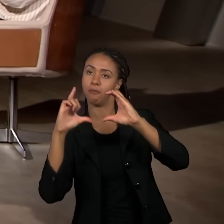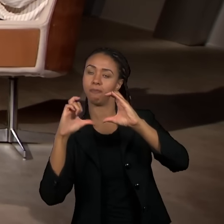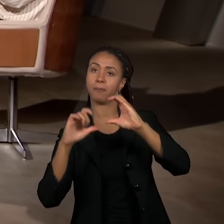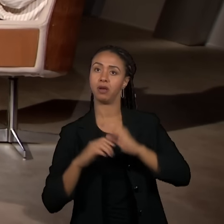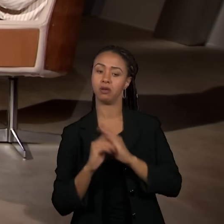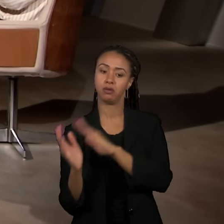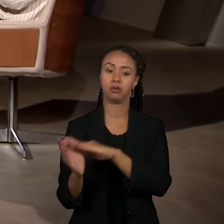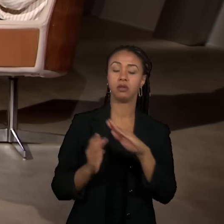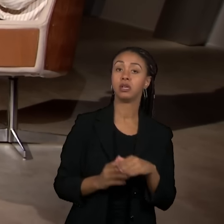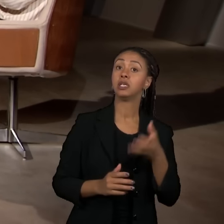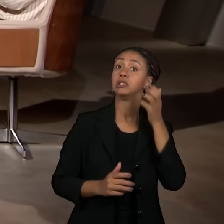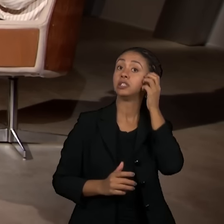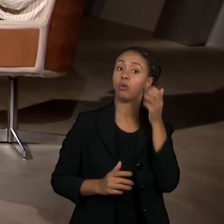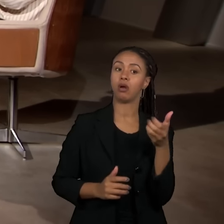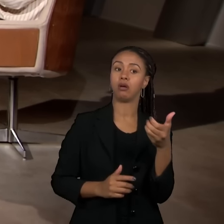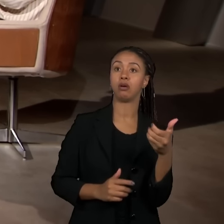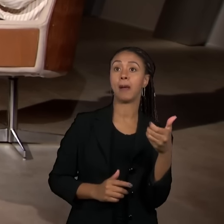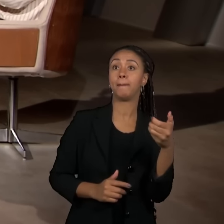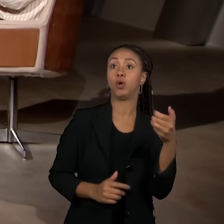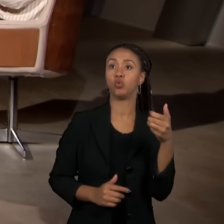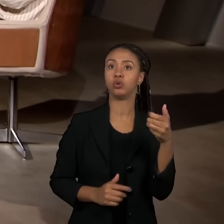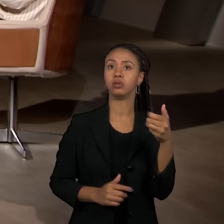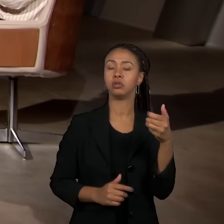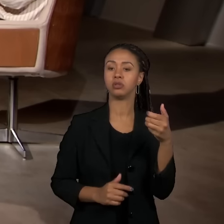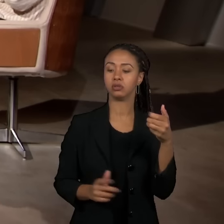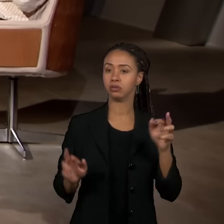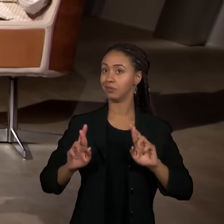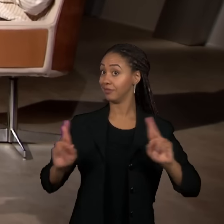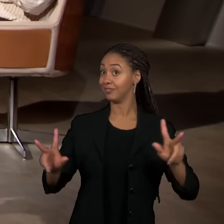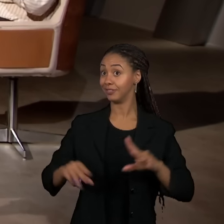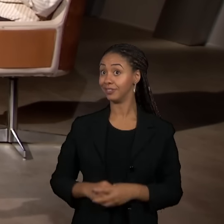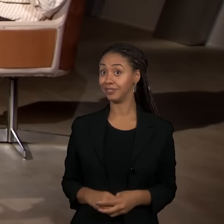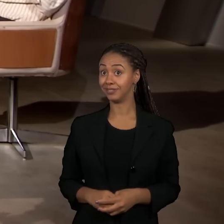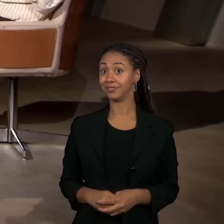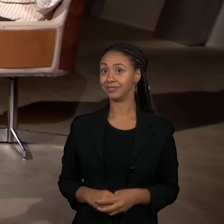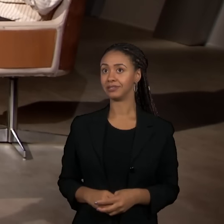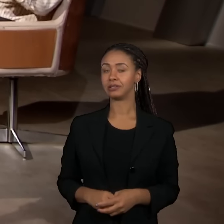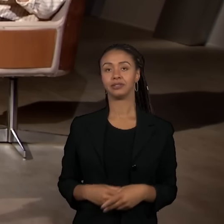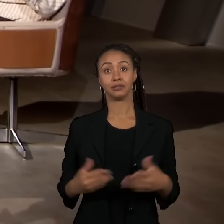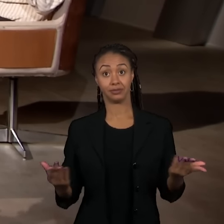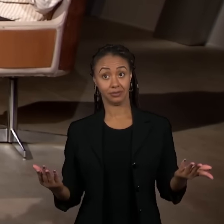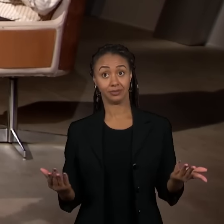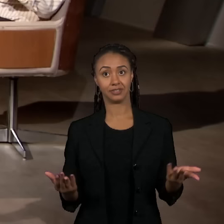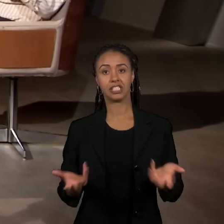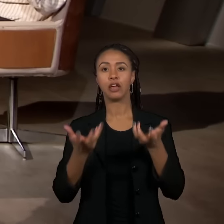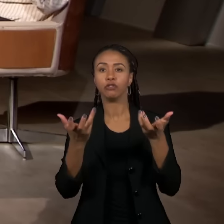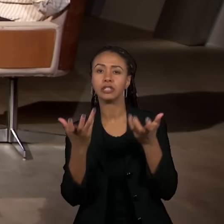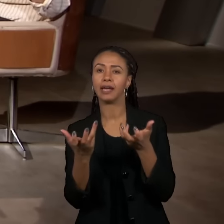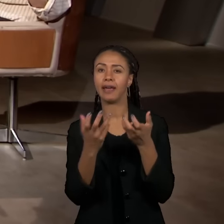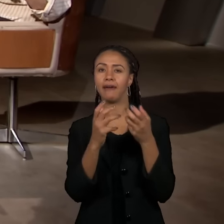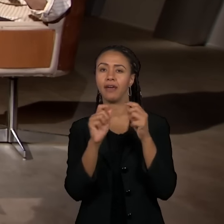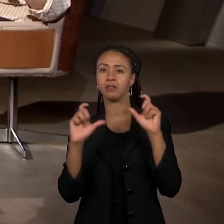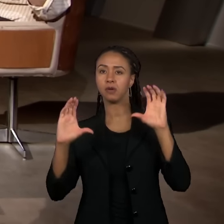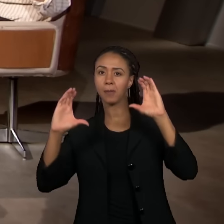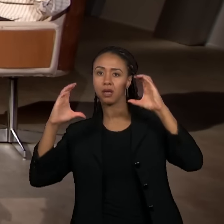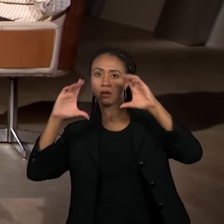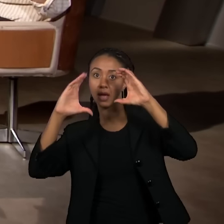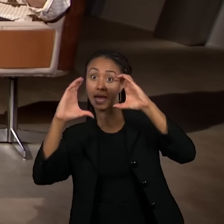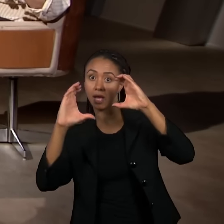uma fotografia com o celular se você quer precisão blá você pega uma